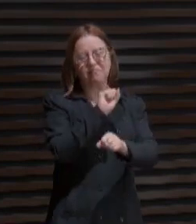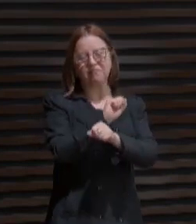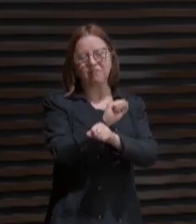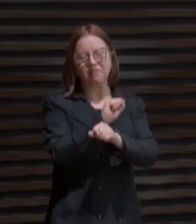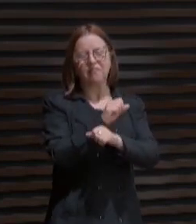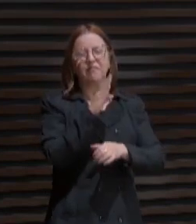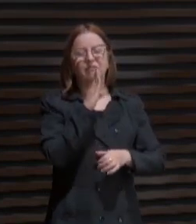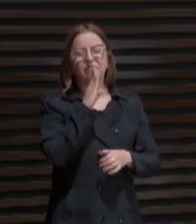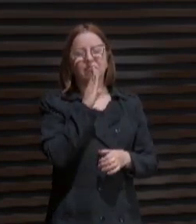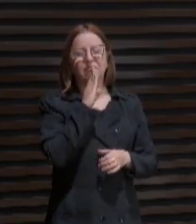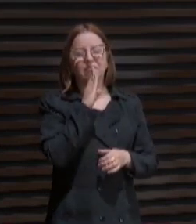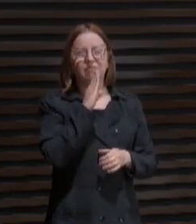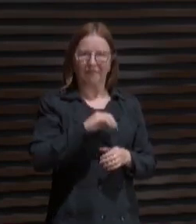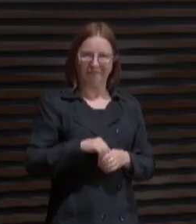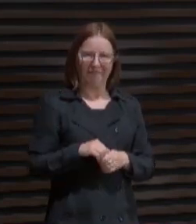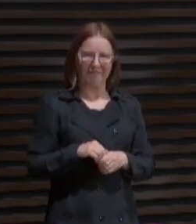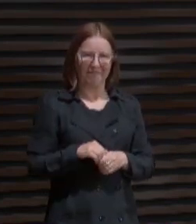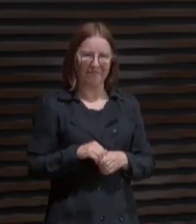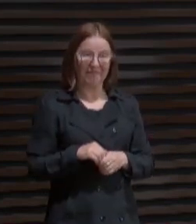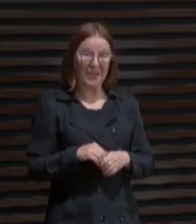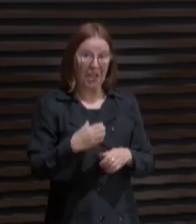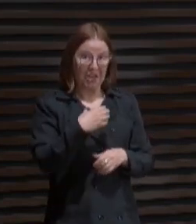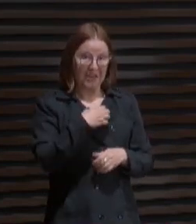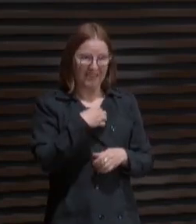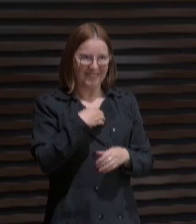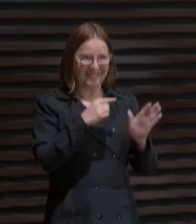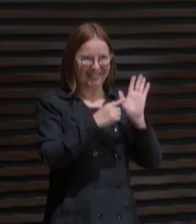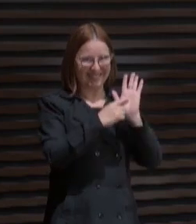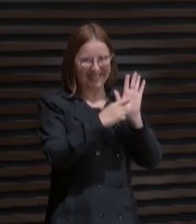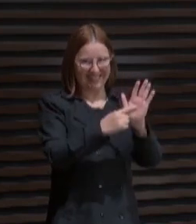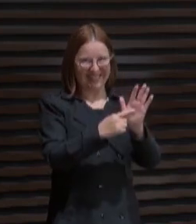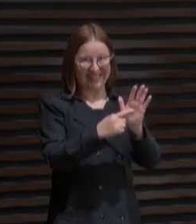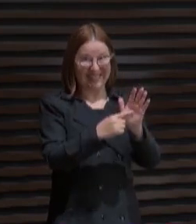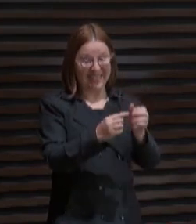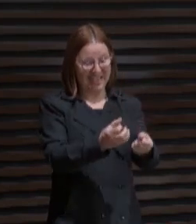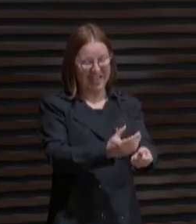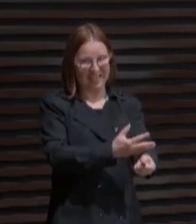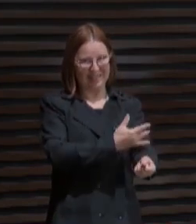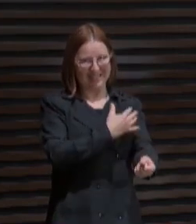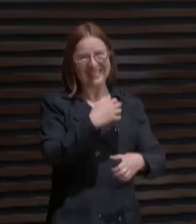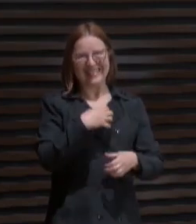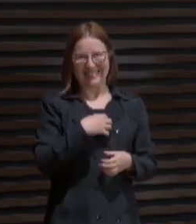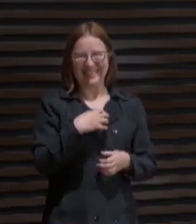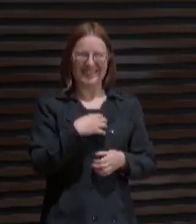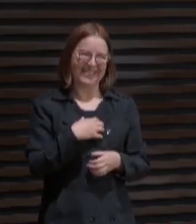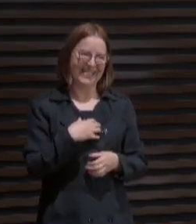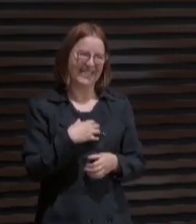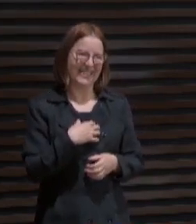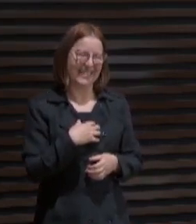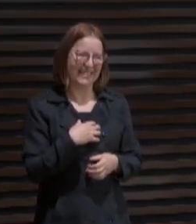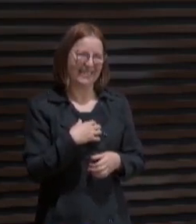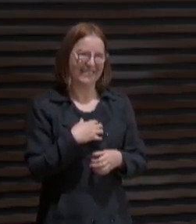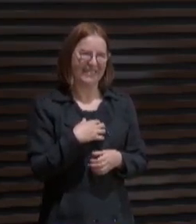Jesus. São formas de expressar essas emoções. Os sentimentos